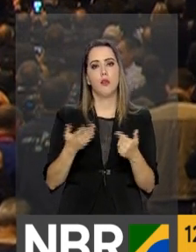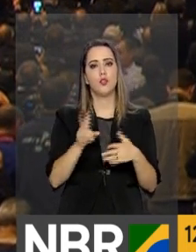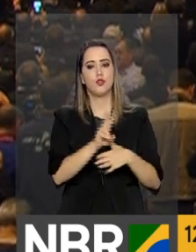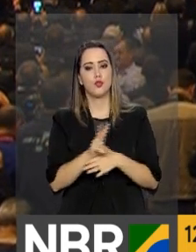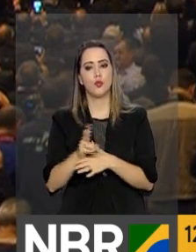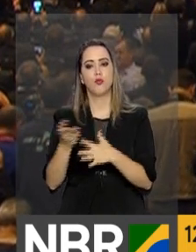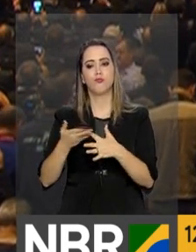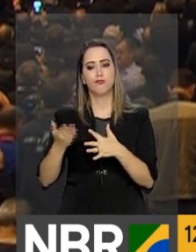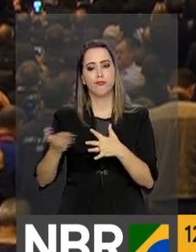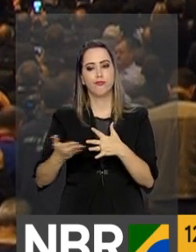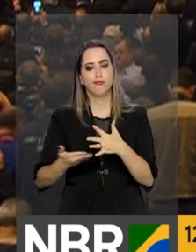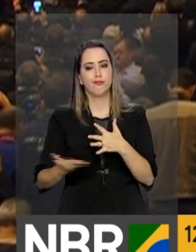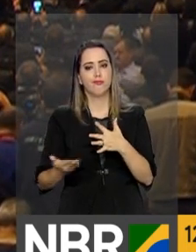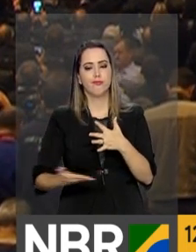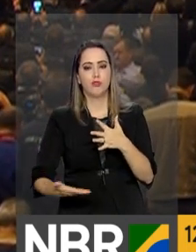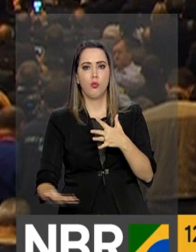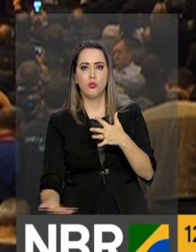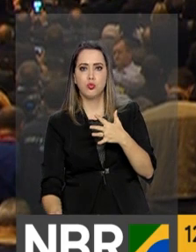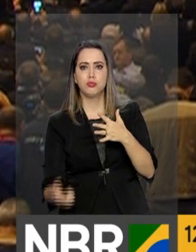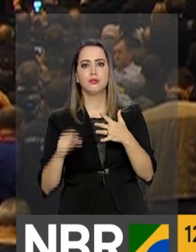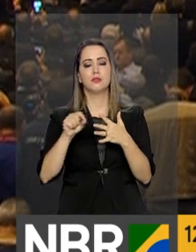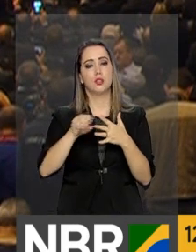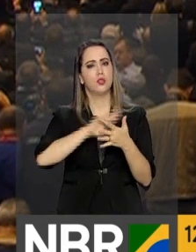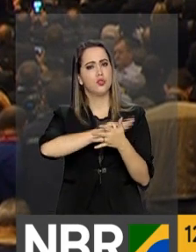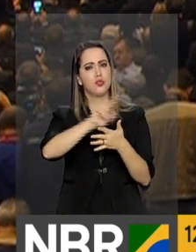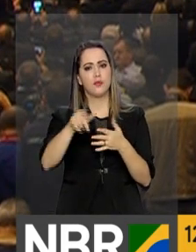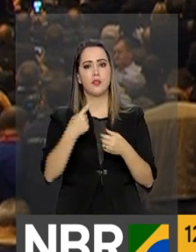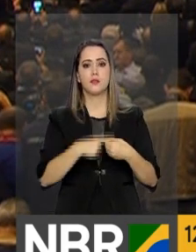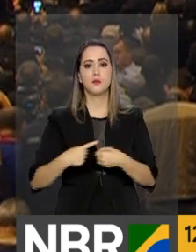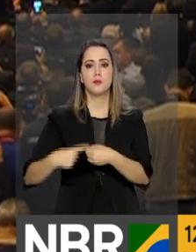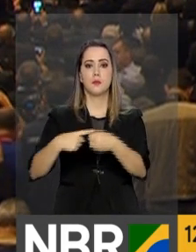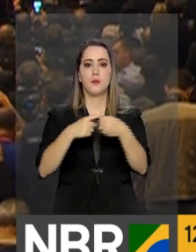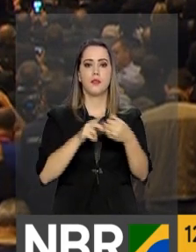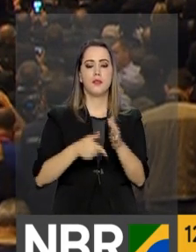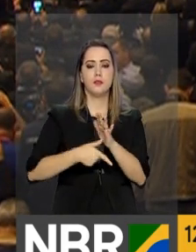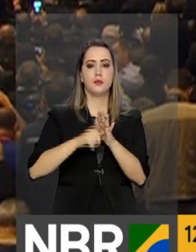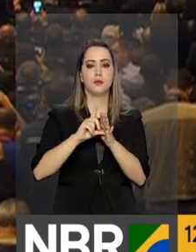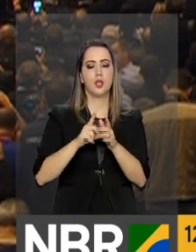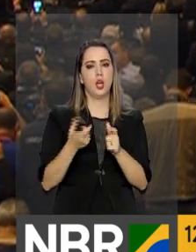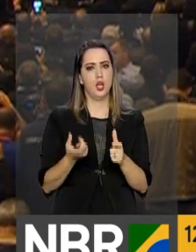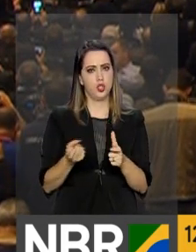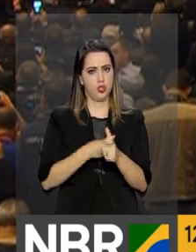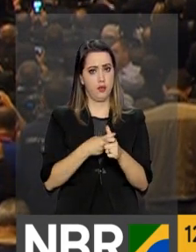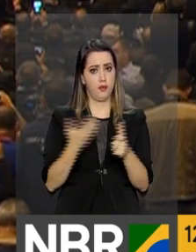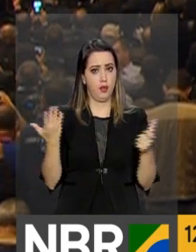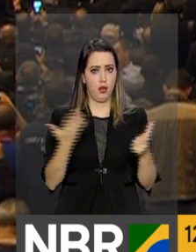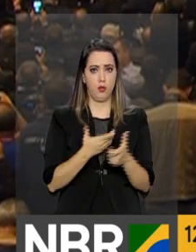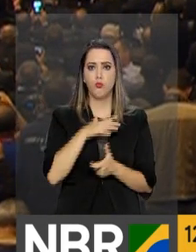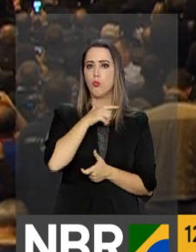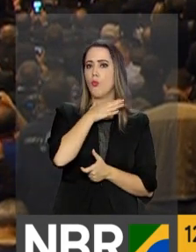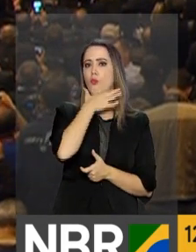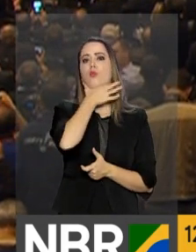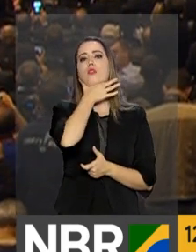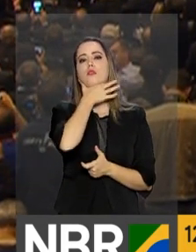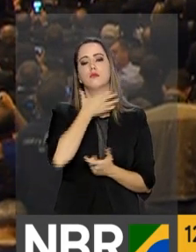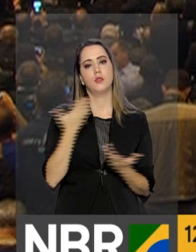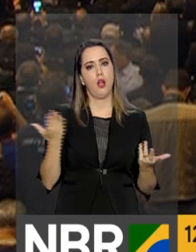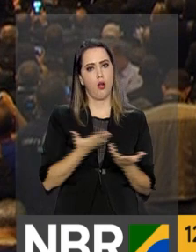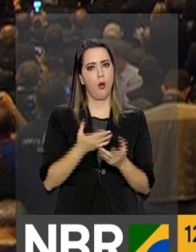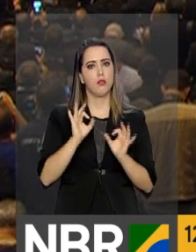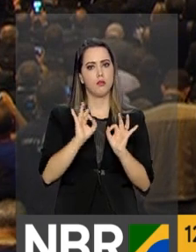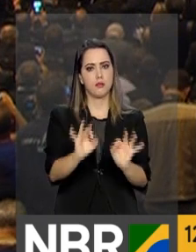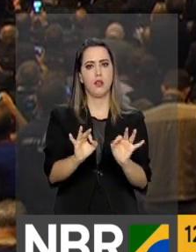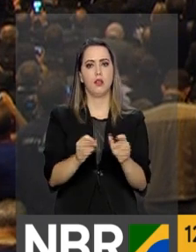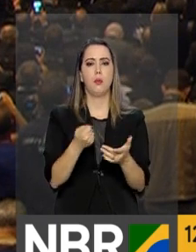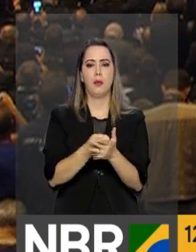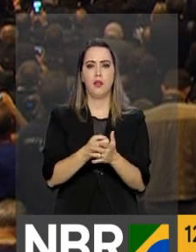débitos previdenciários, o que tornou milhares de municípios, antes inadimplentes, agora adimplentes. E isto tudo